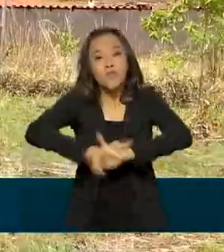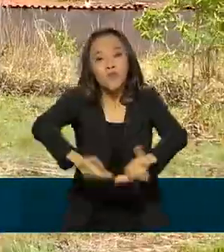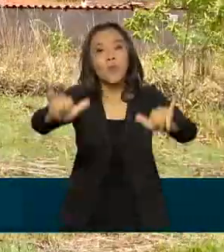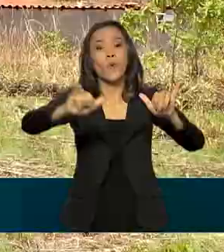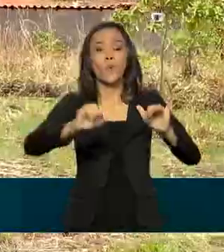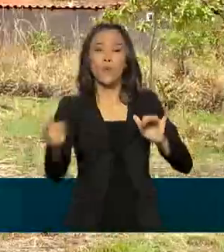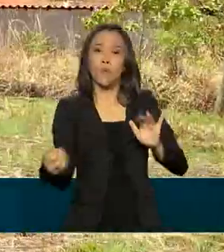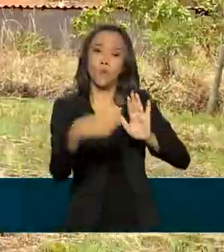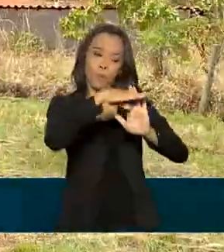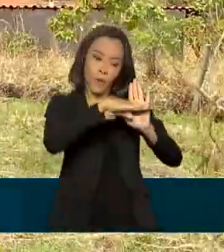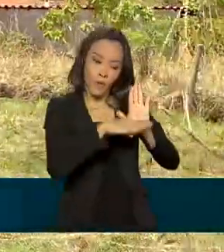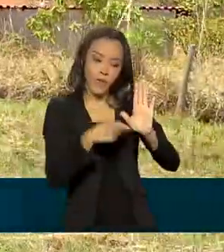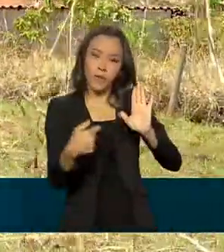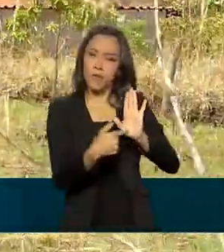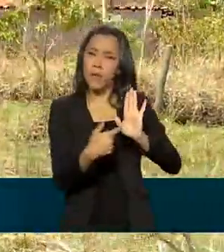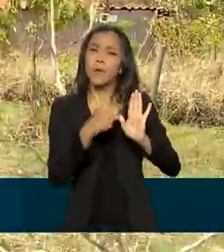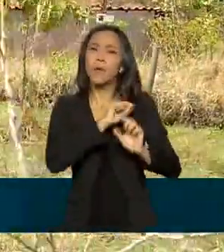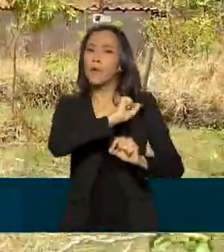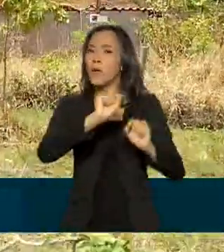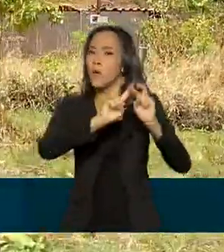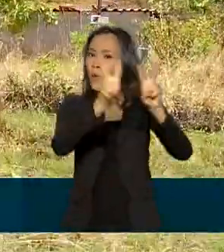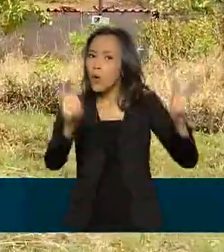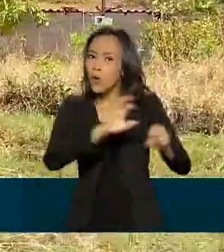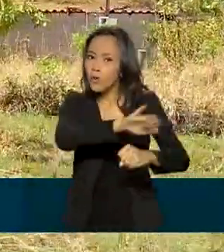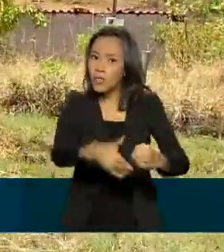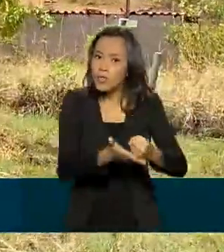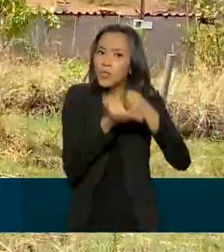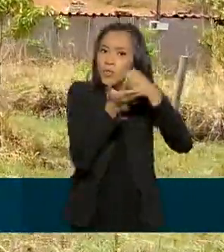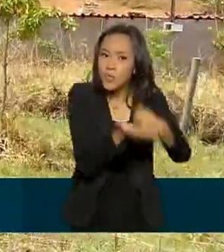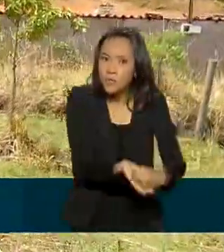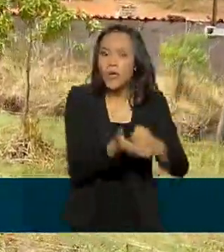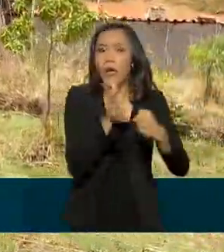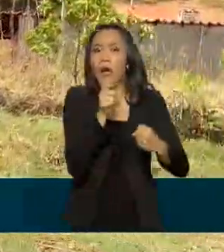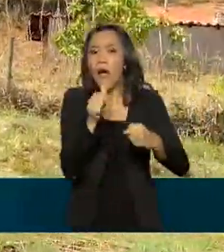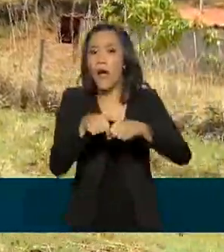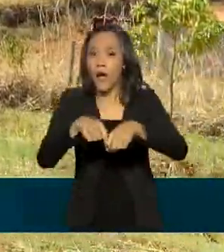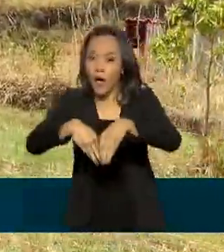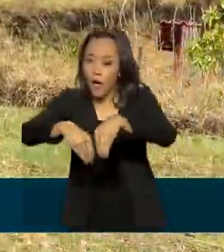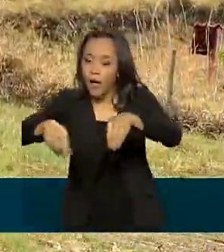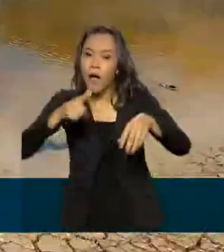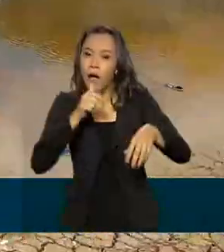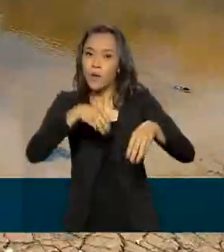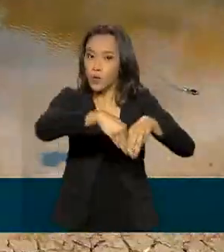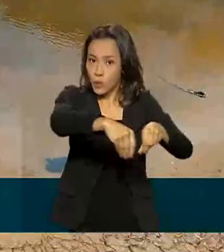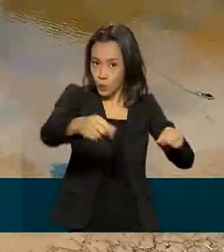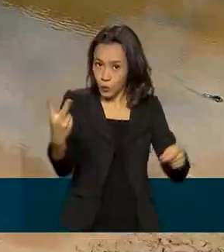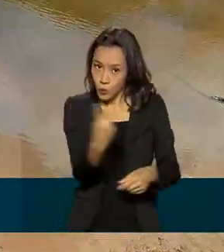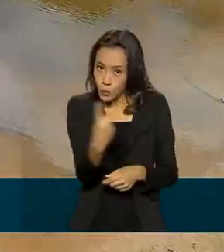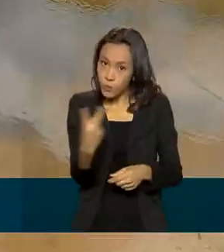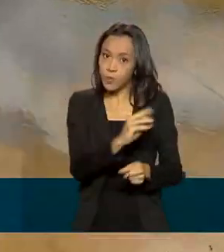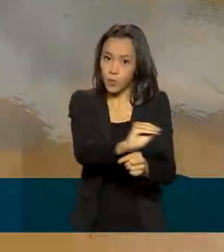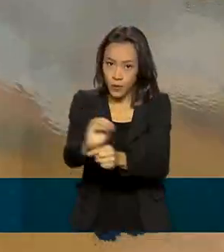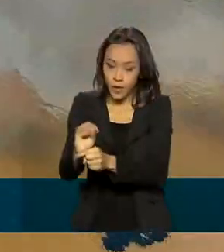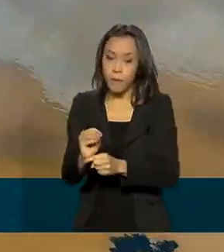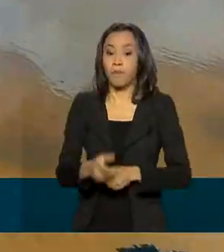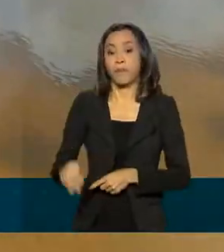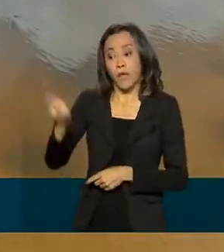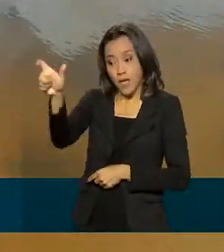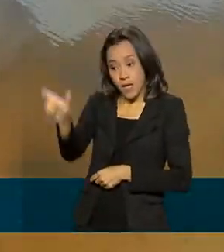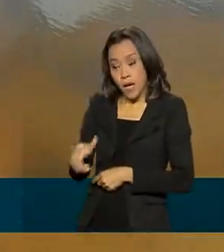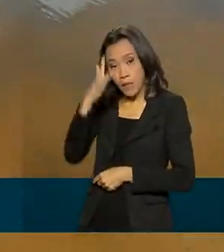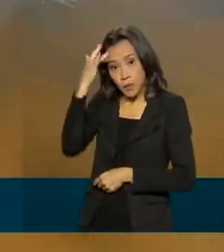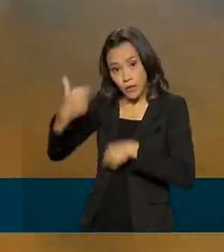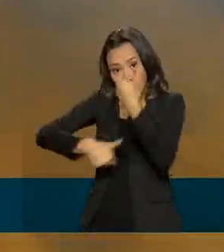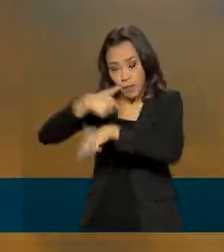Agro programa nacional de humanismo sustentável do solo e da água em microbacias é a ideia que o produtor rural